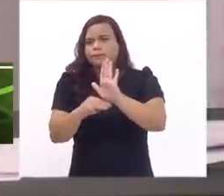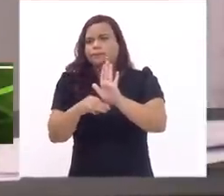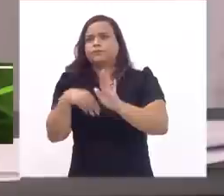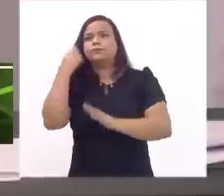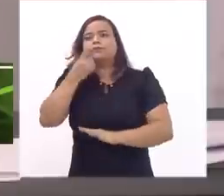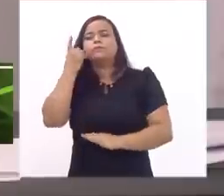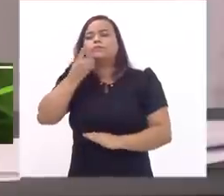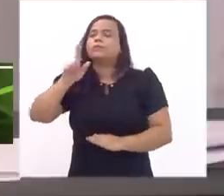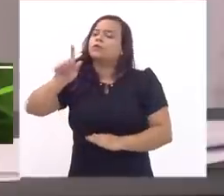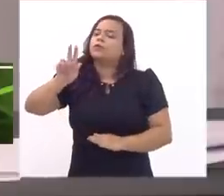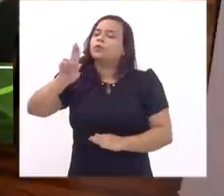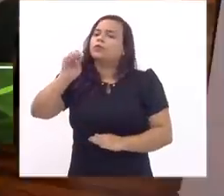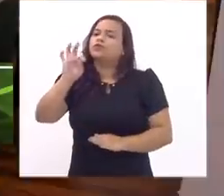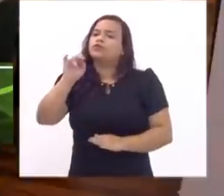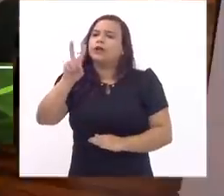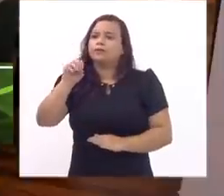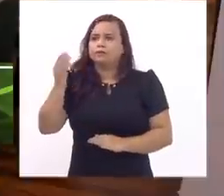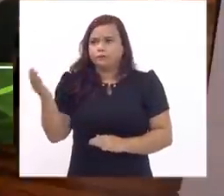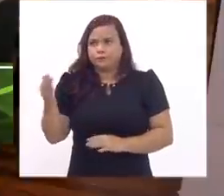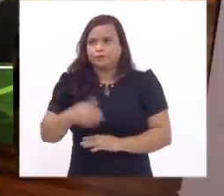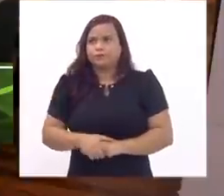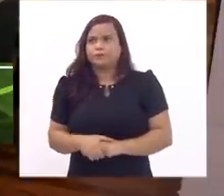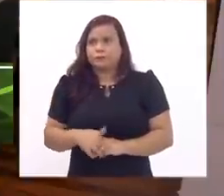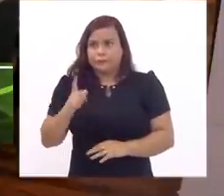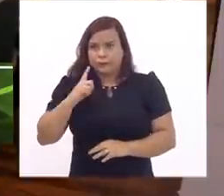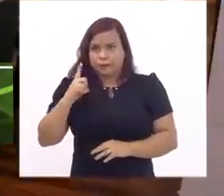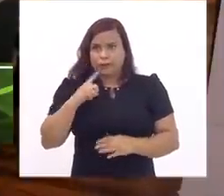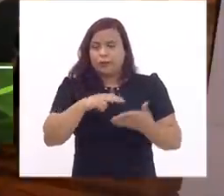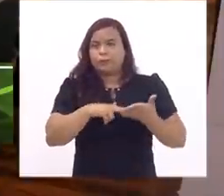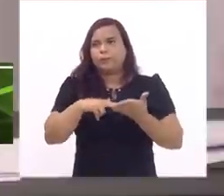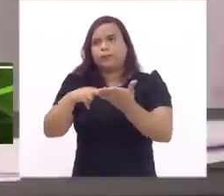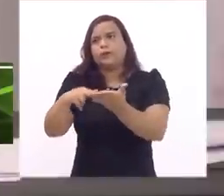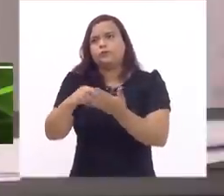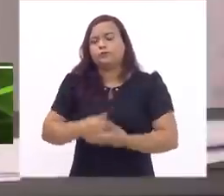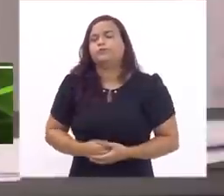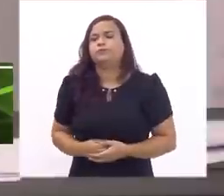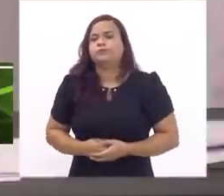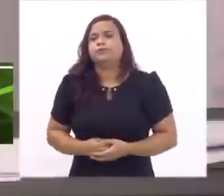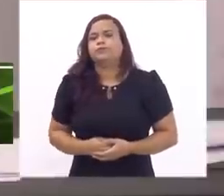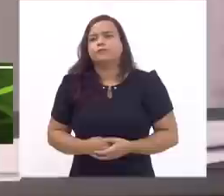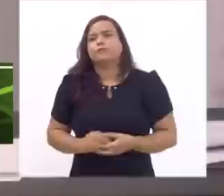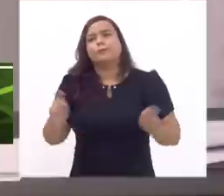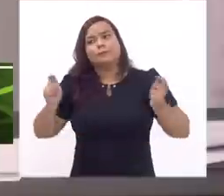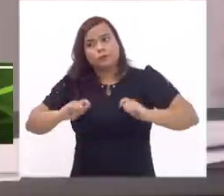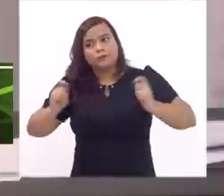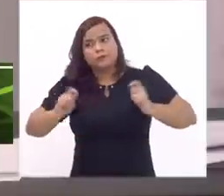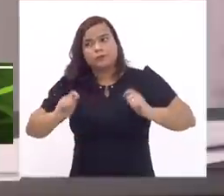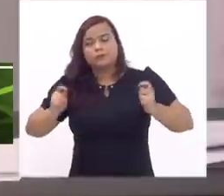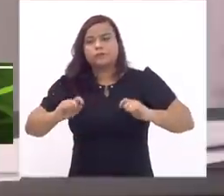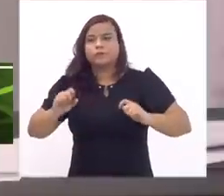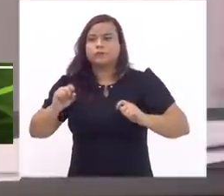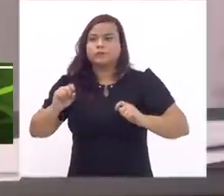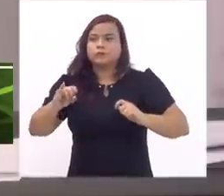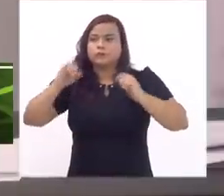Gustavo, tem um encaminhamento aqui, é o seguinte, se é possível, se você